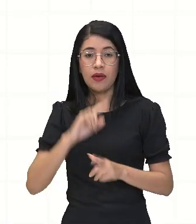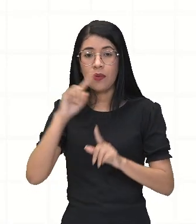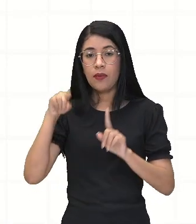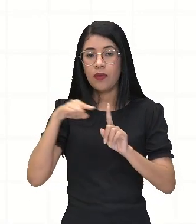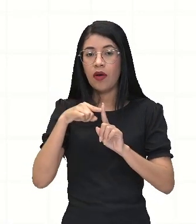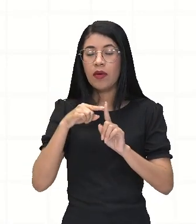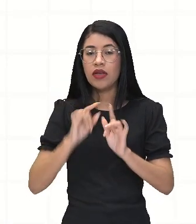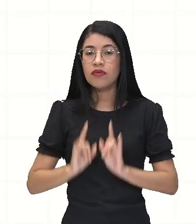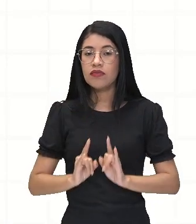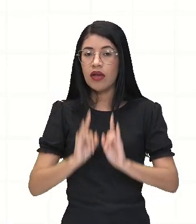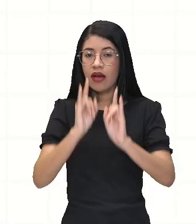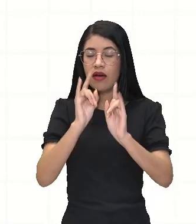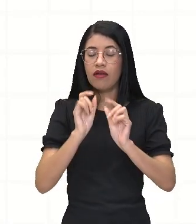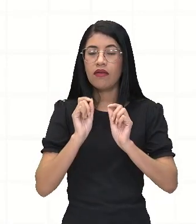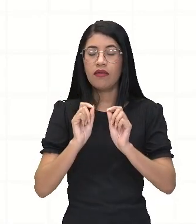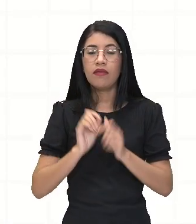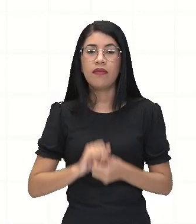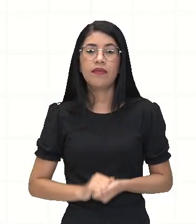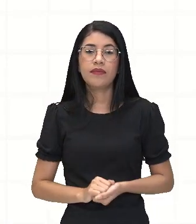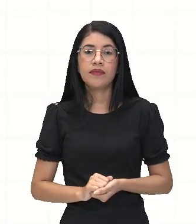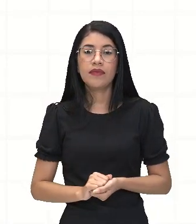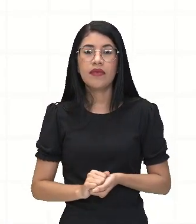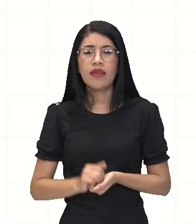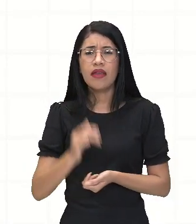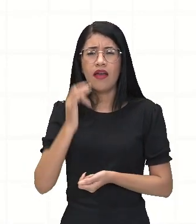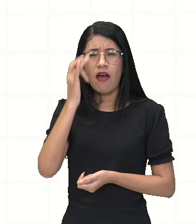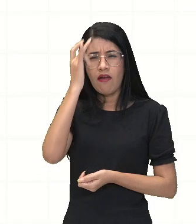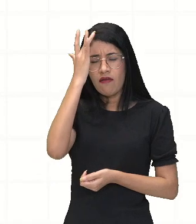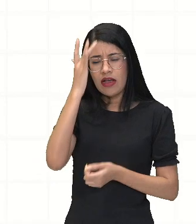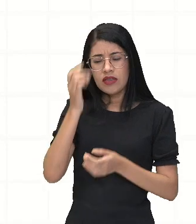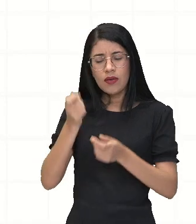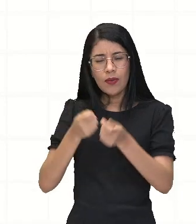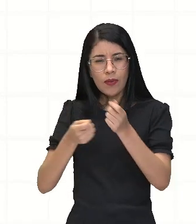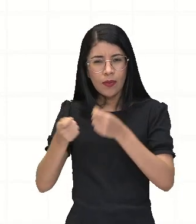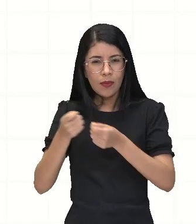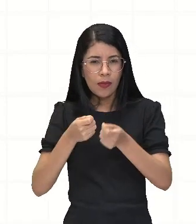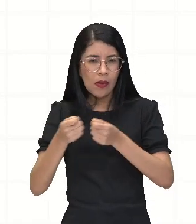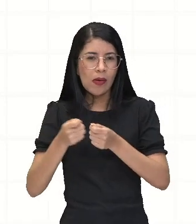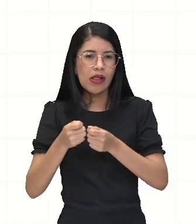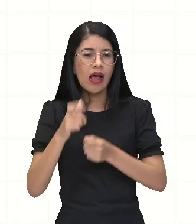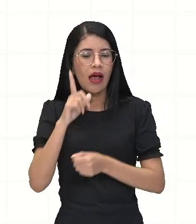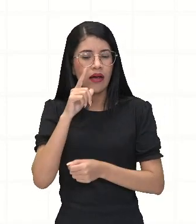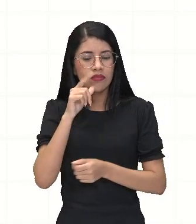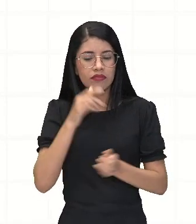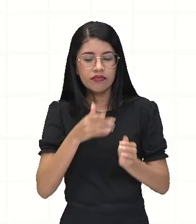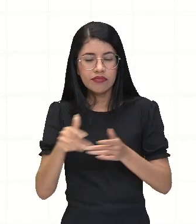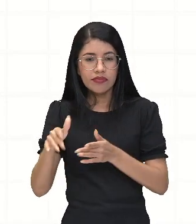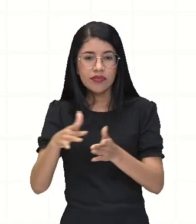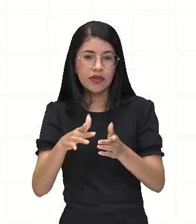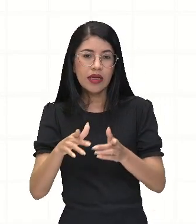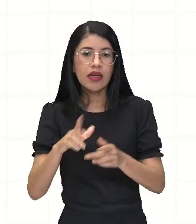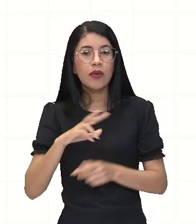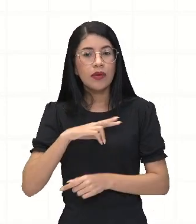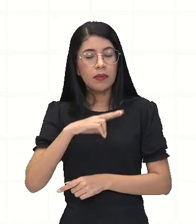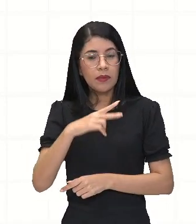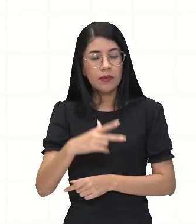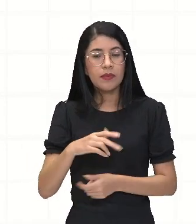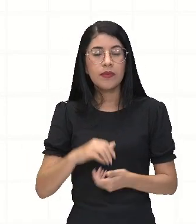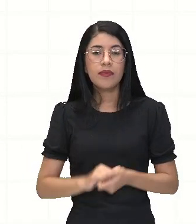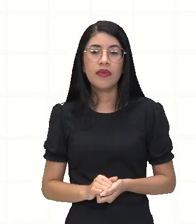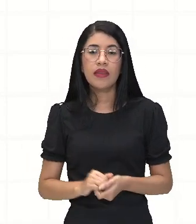Presépio. Então, o objetivo inicial, facilitar o controle total da bacia amazônica por parte de Portugal